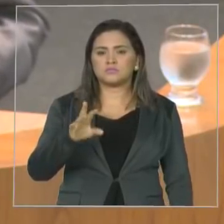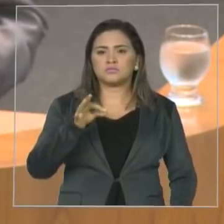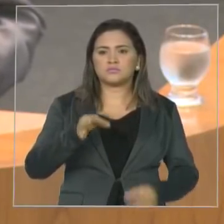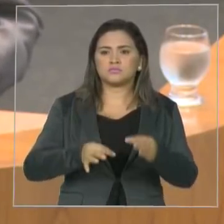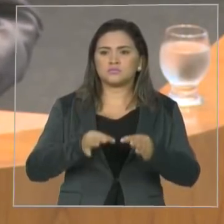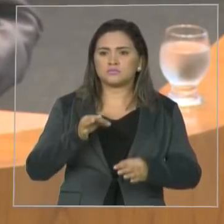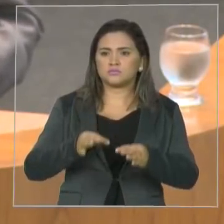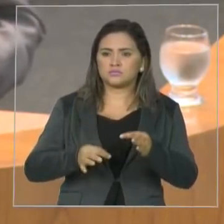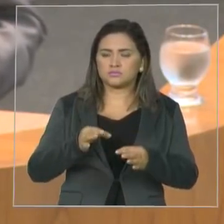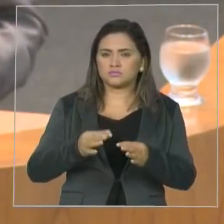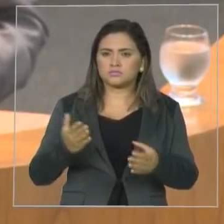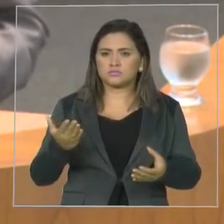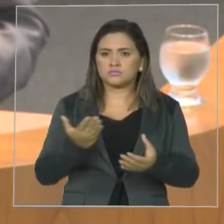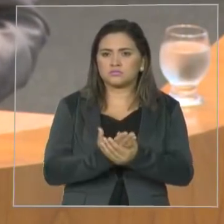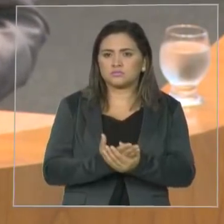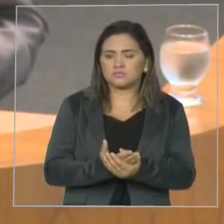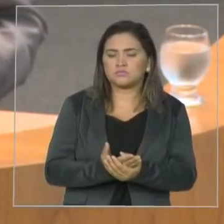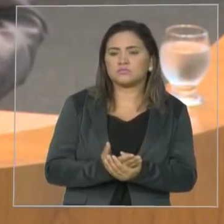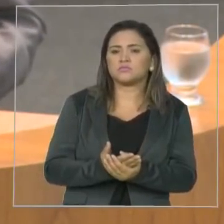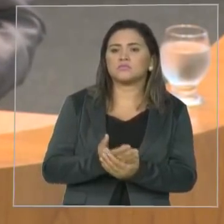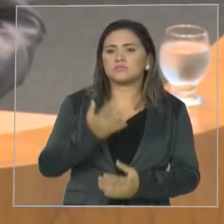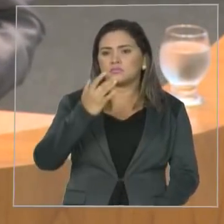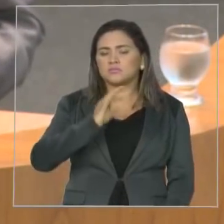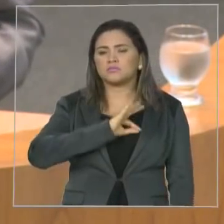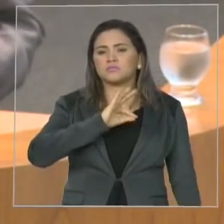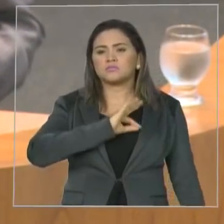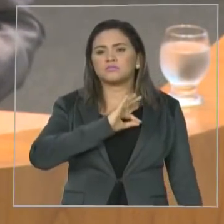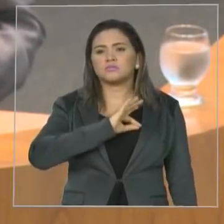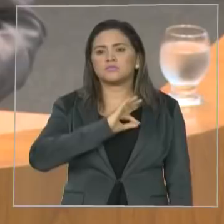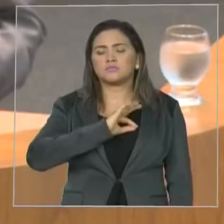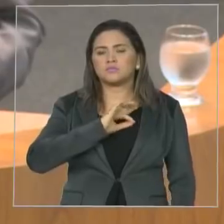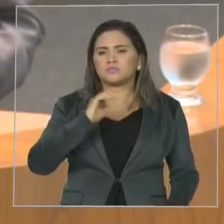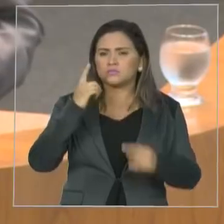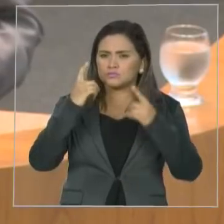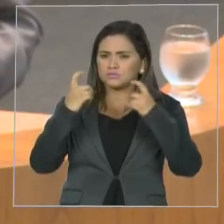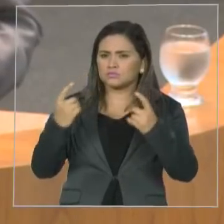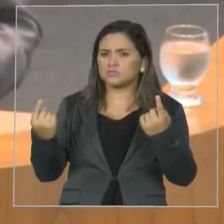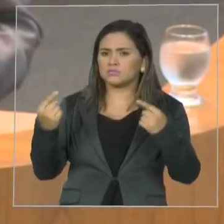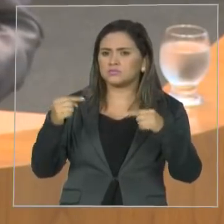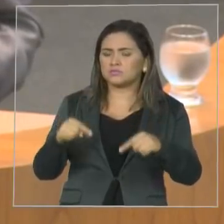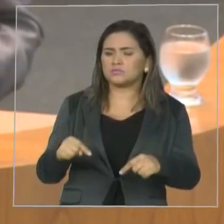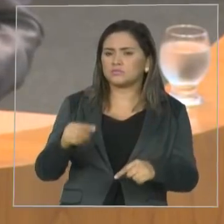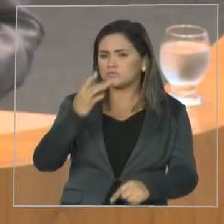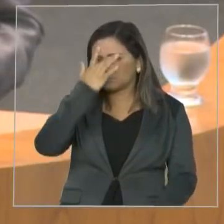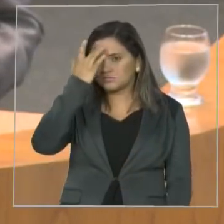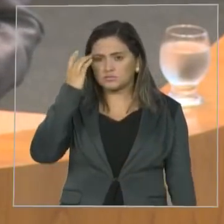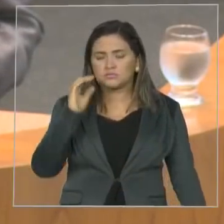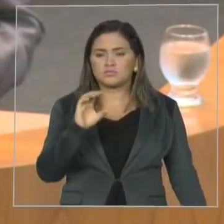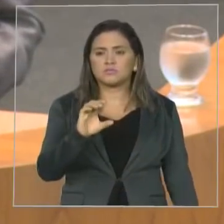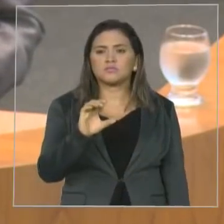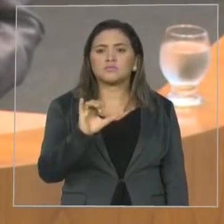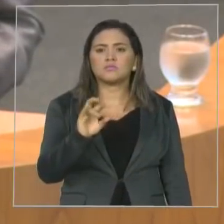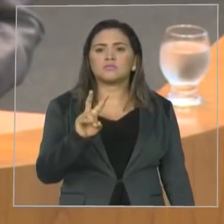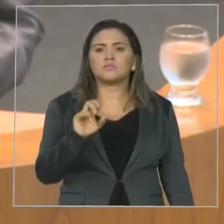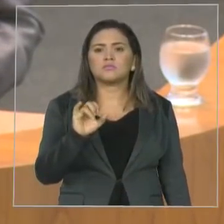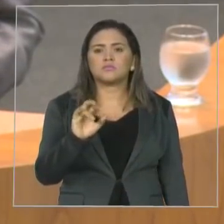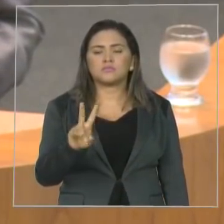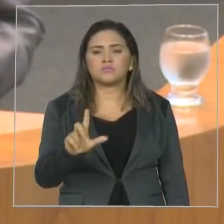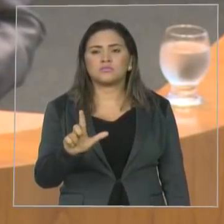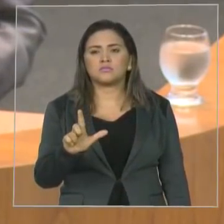pela lei sancionada no ano passado, no mês de outubro, pelo presidente Michel Temer,